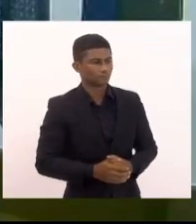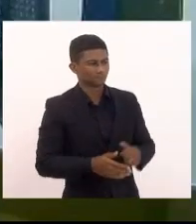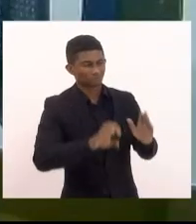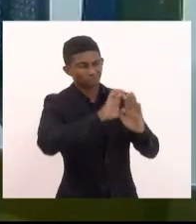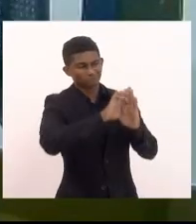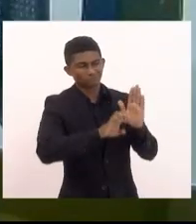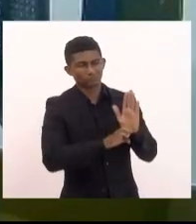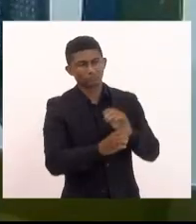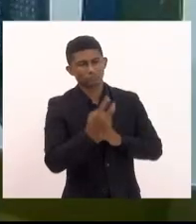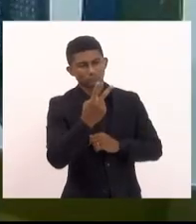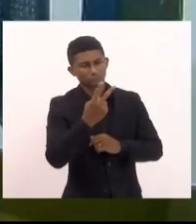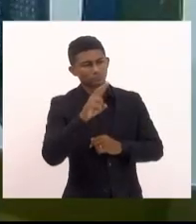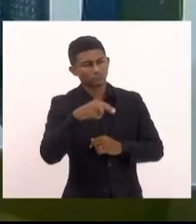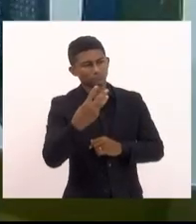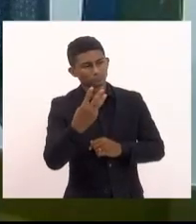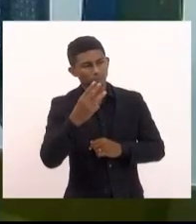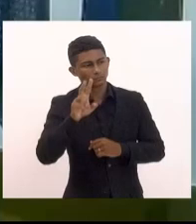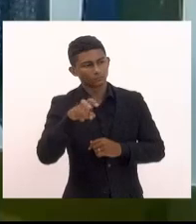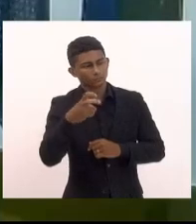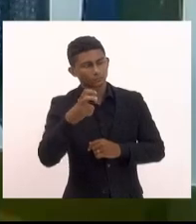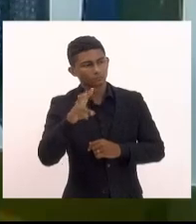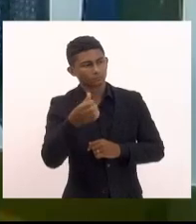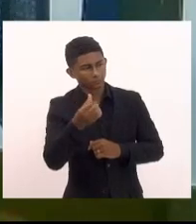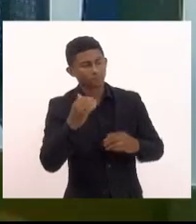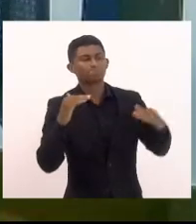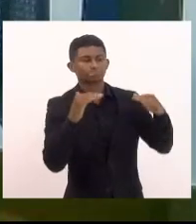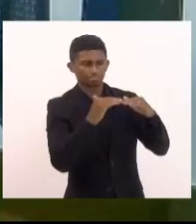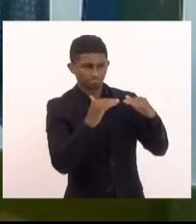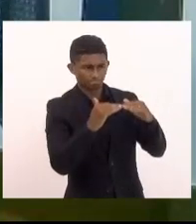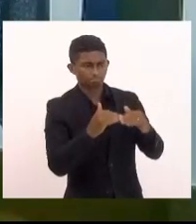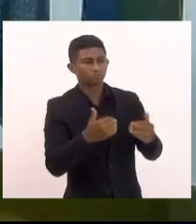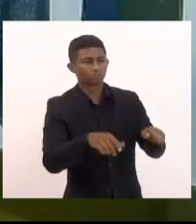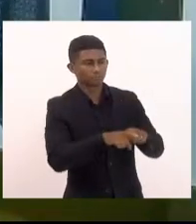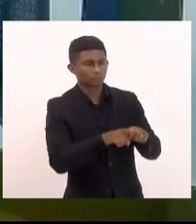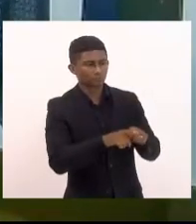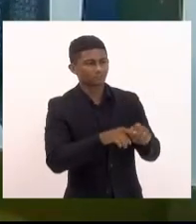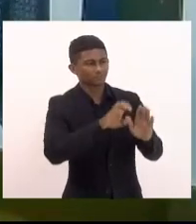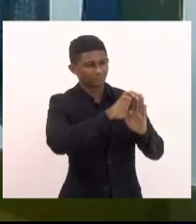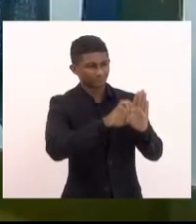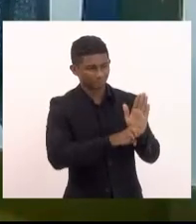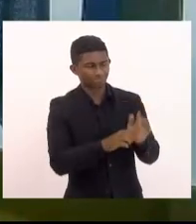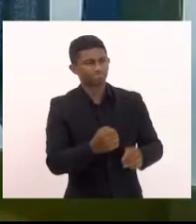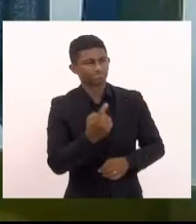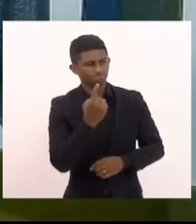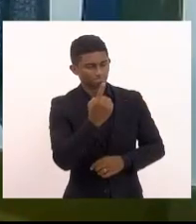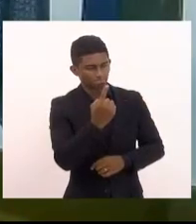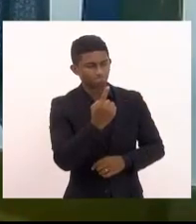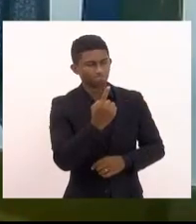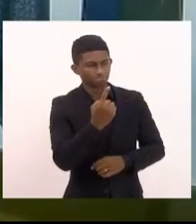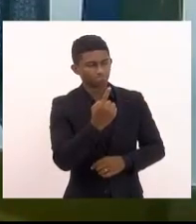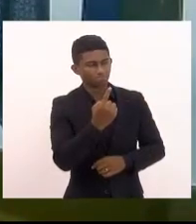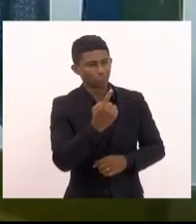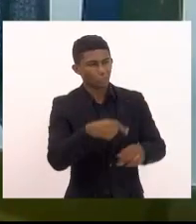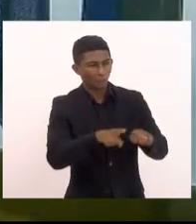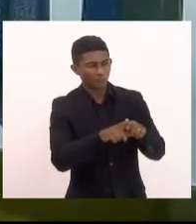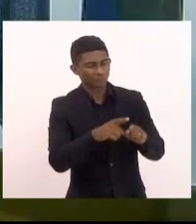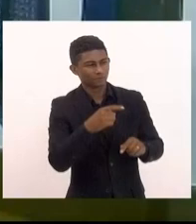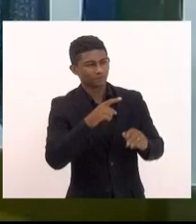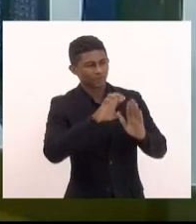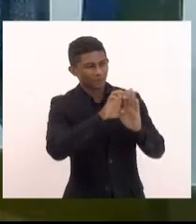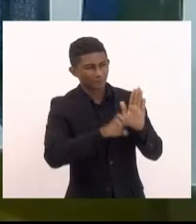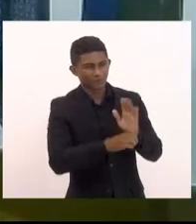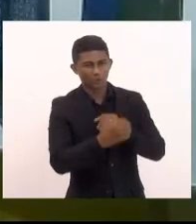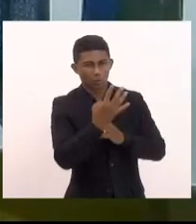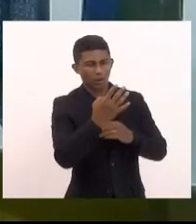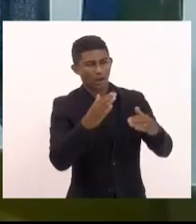2, 3, 5 e 6, favorável com a emenda 1, Favorável com submenda aglutinativa as emendas 4 e